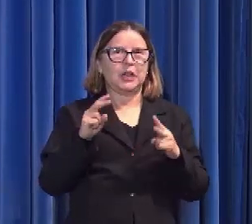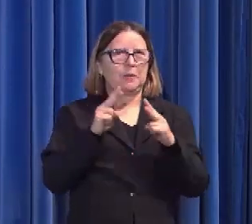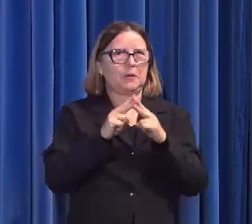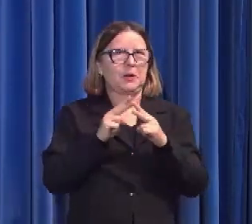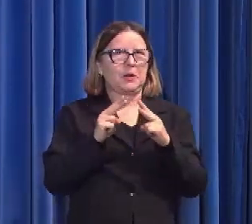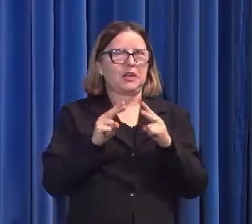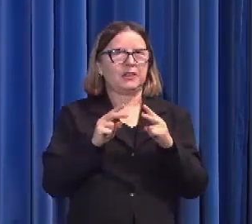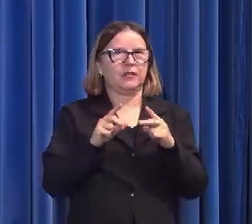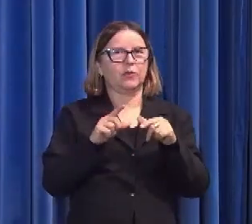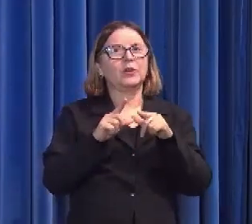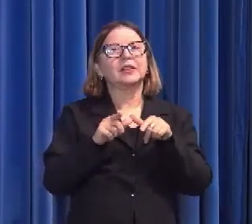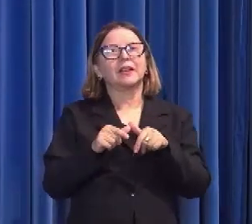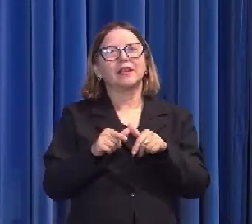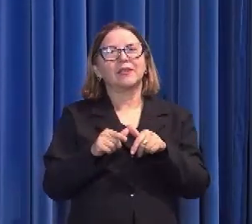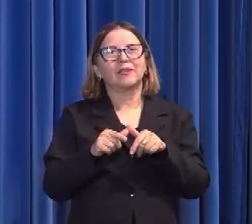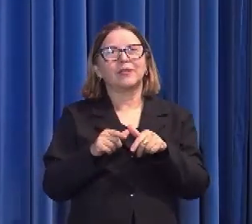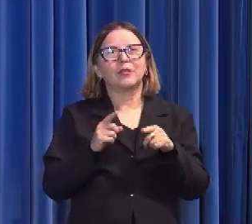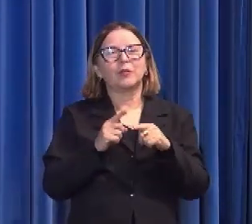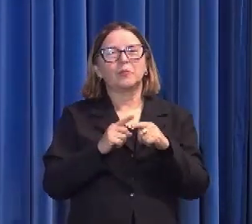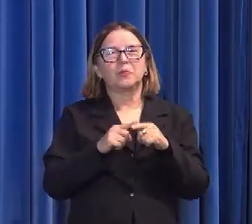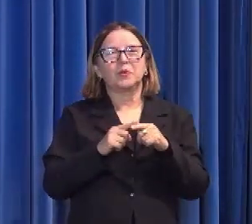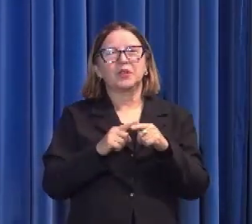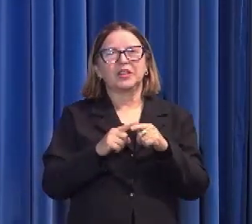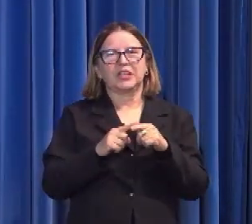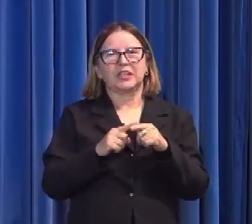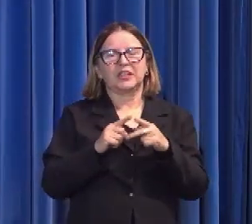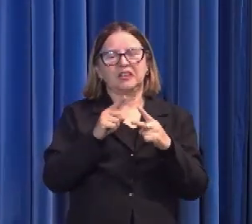é porque cada um tem o seu direito